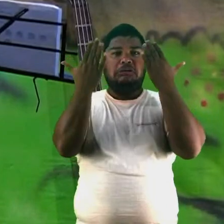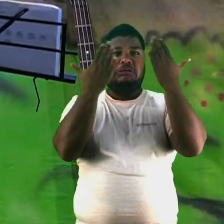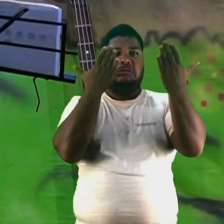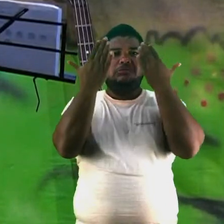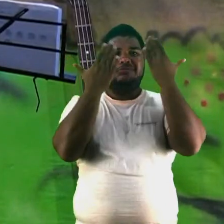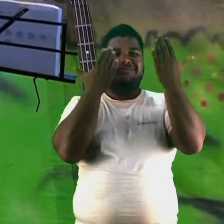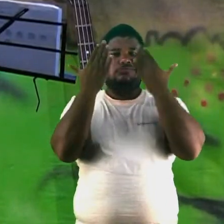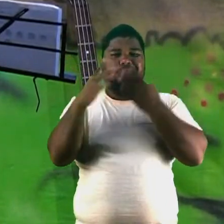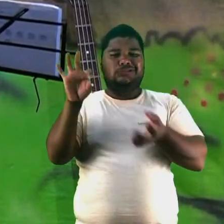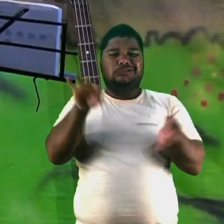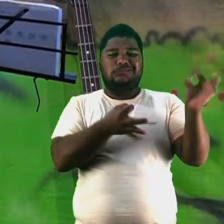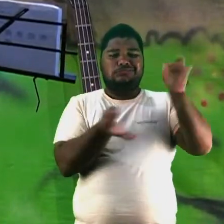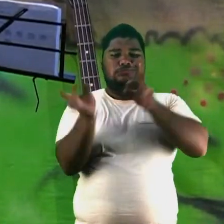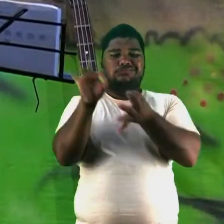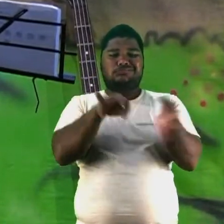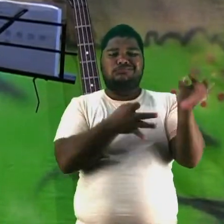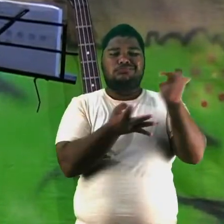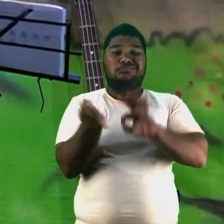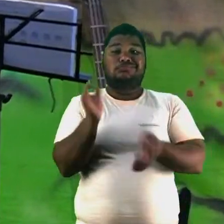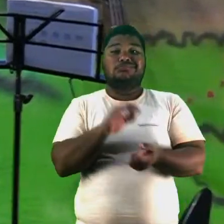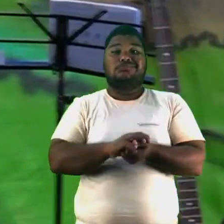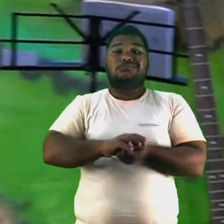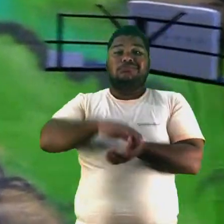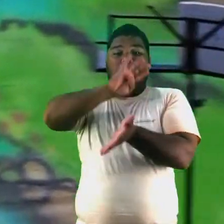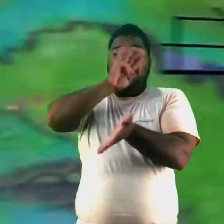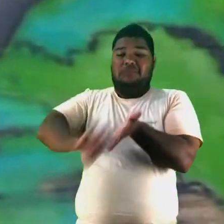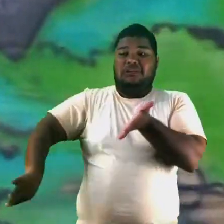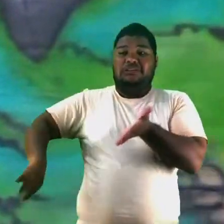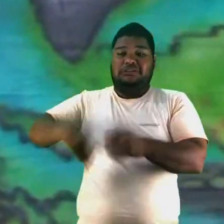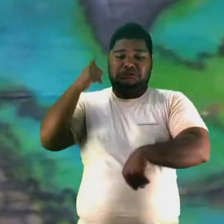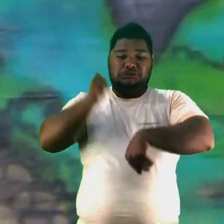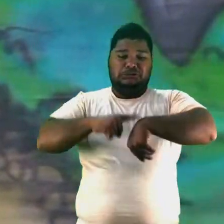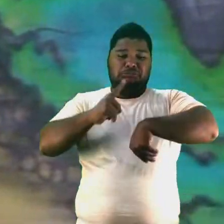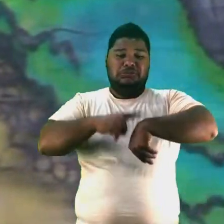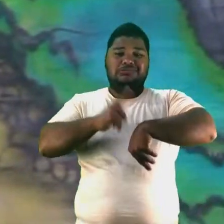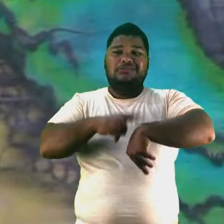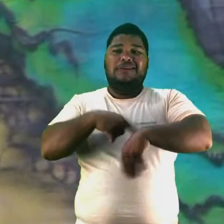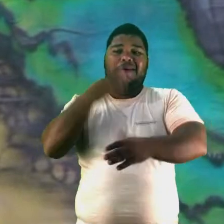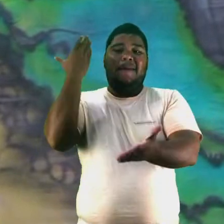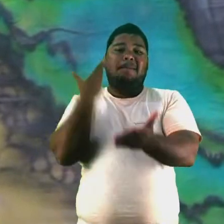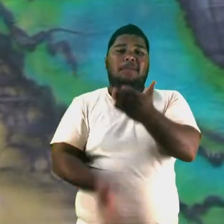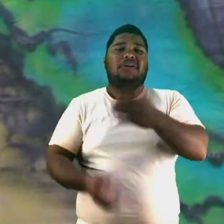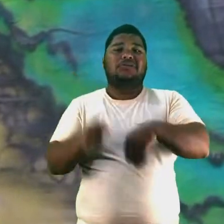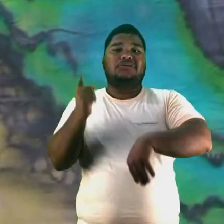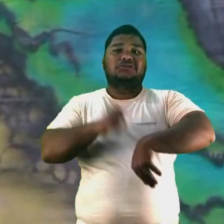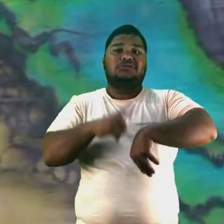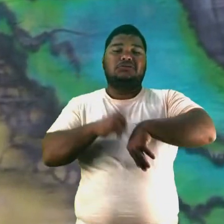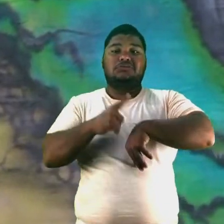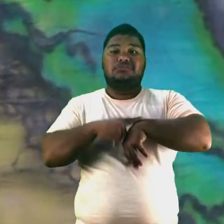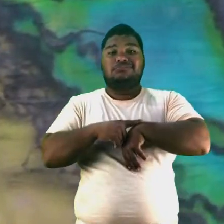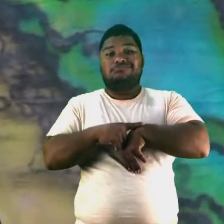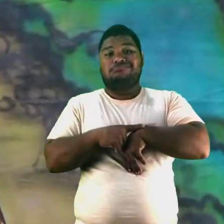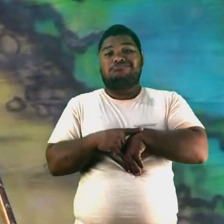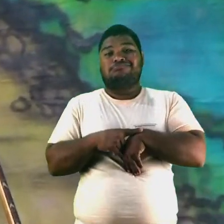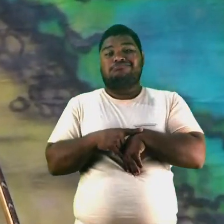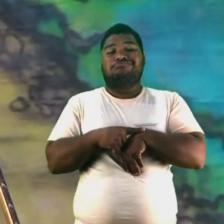ciências humanas e não está em Deus. É perda de tempo. É em vão. É balela.